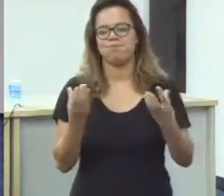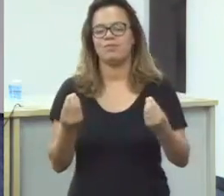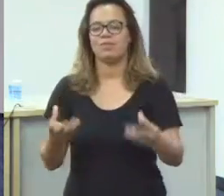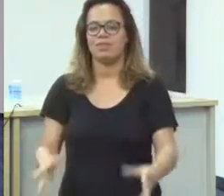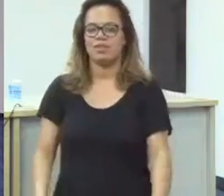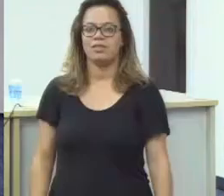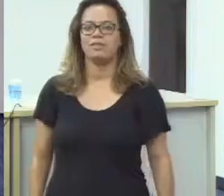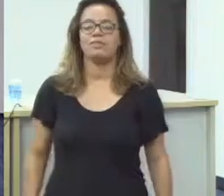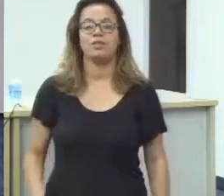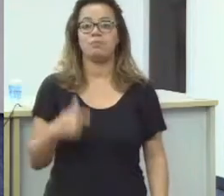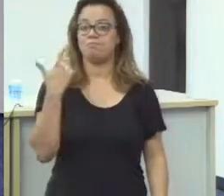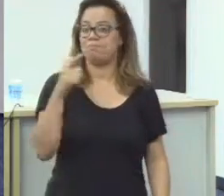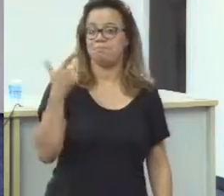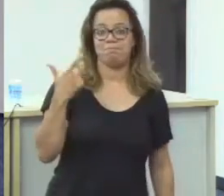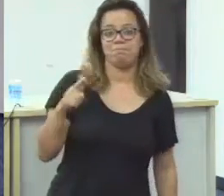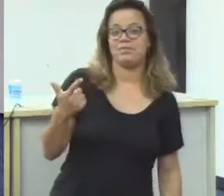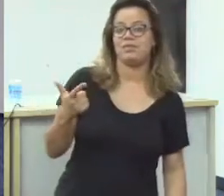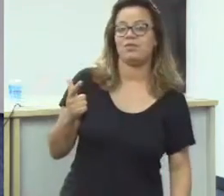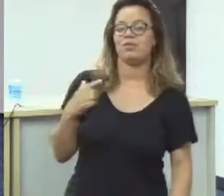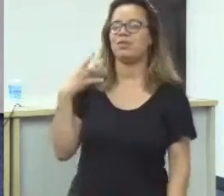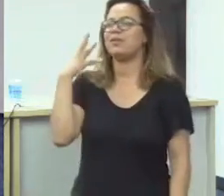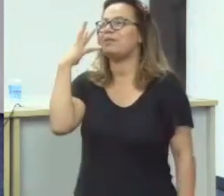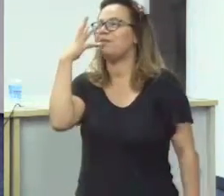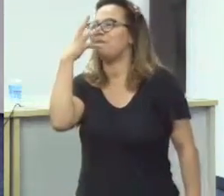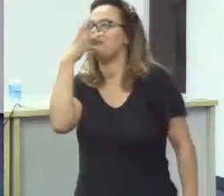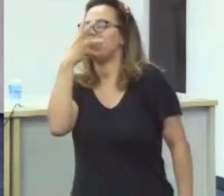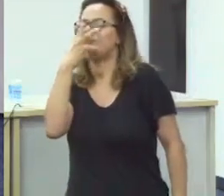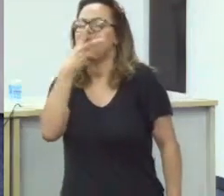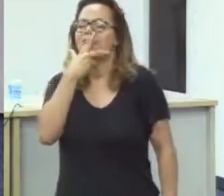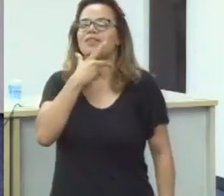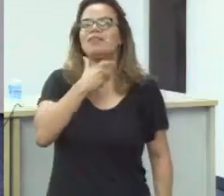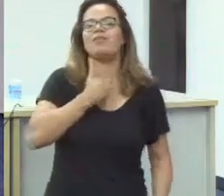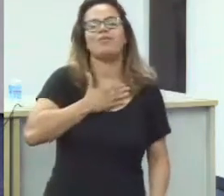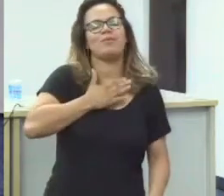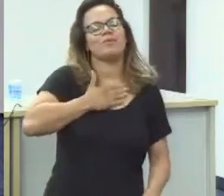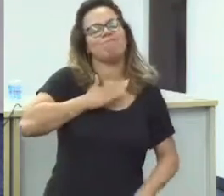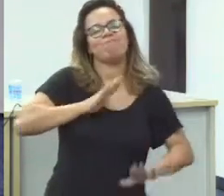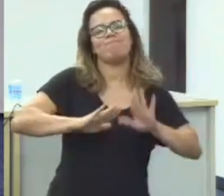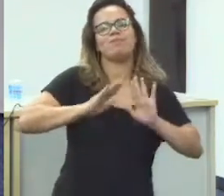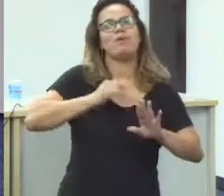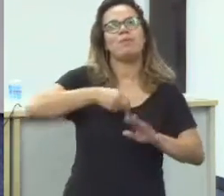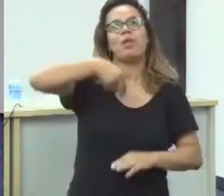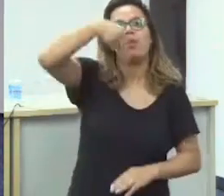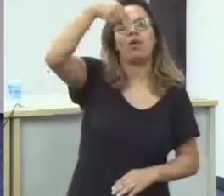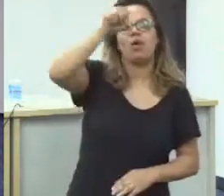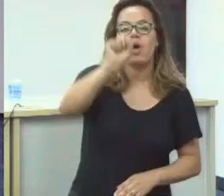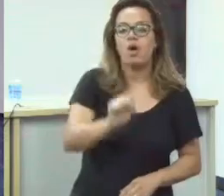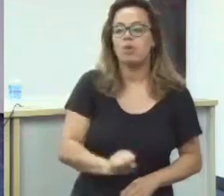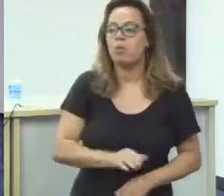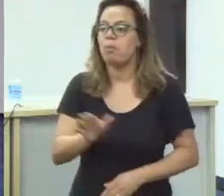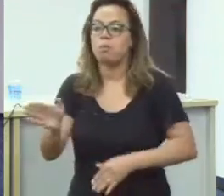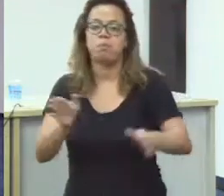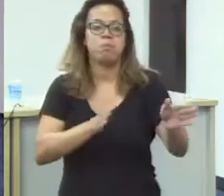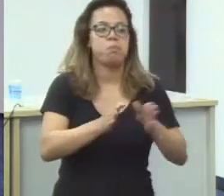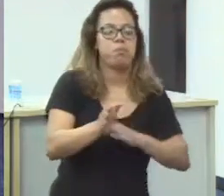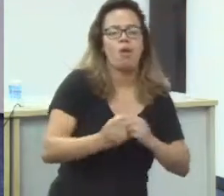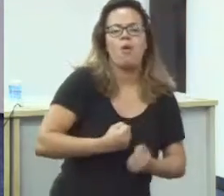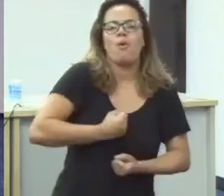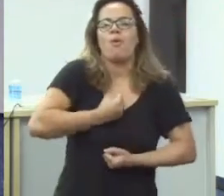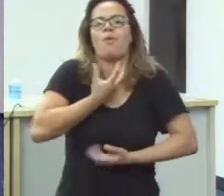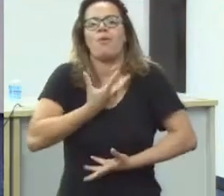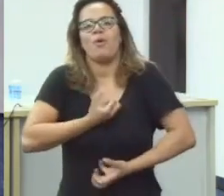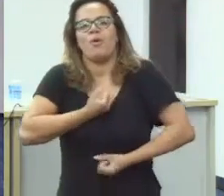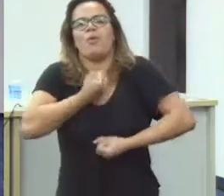Não existe nada mais lindo, mesmo que eu vá de norte a sul. Poesia não tá